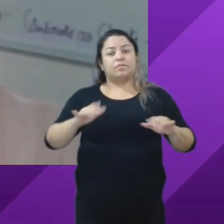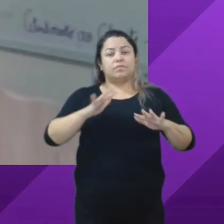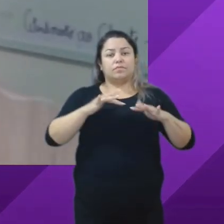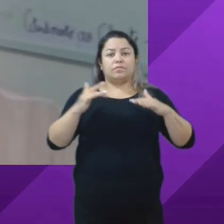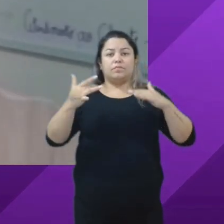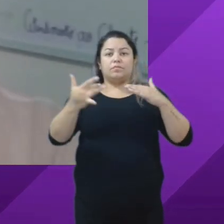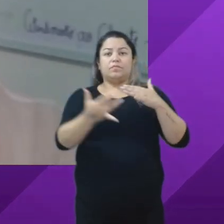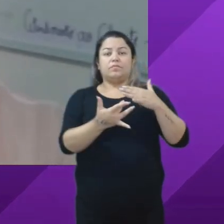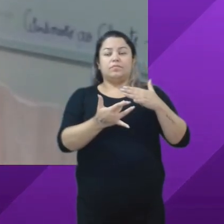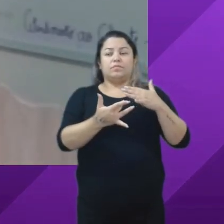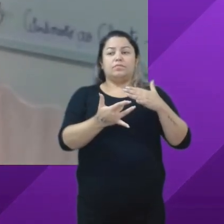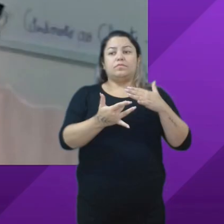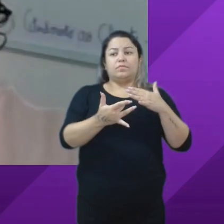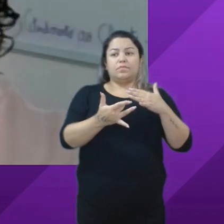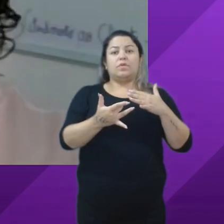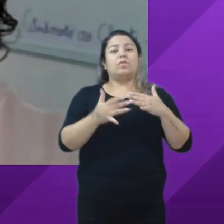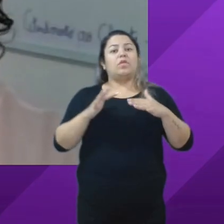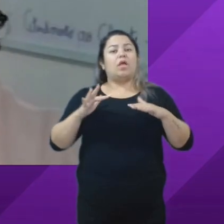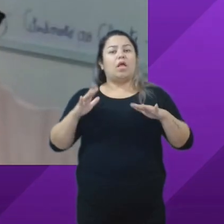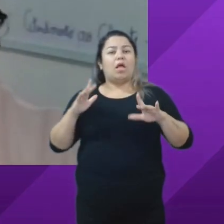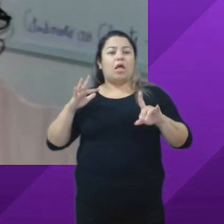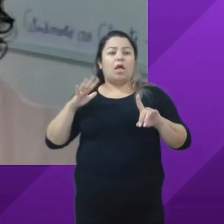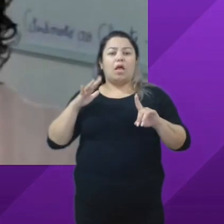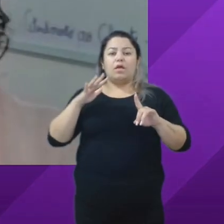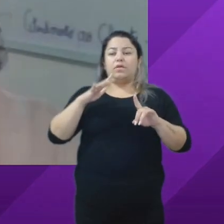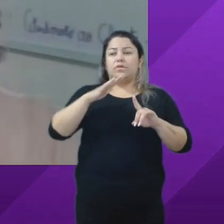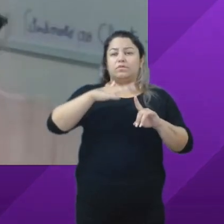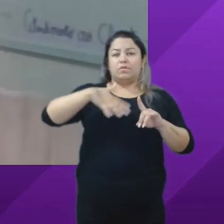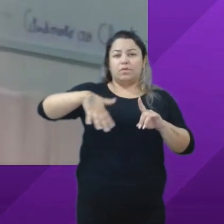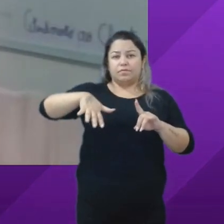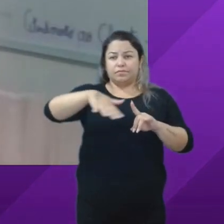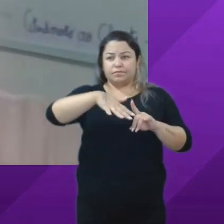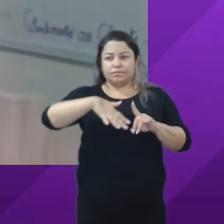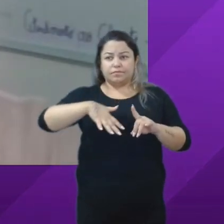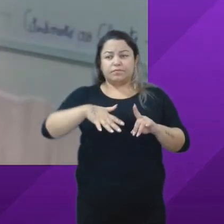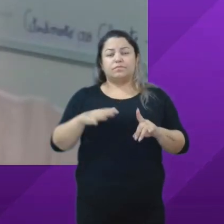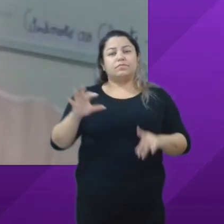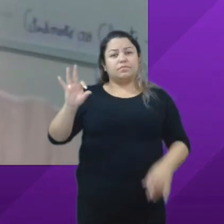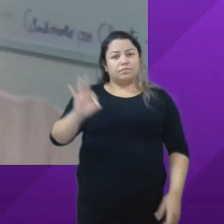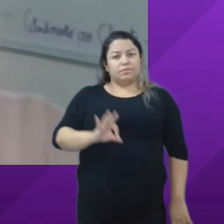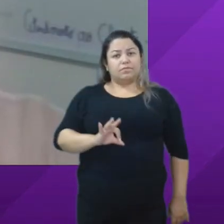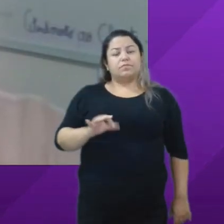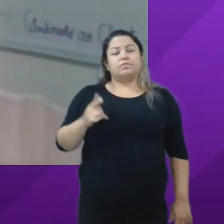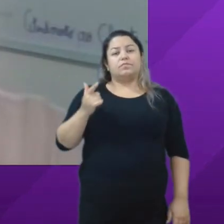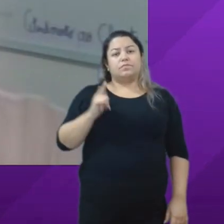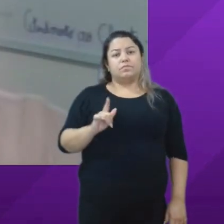sociais que atingem uma população massiva. Fomos nós que ganhamos as